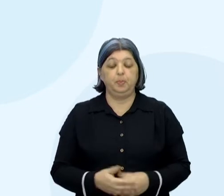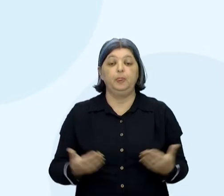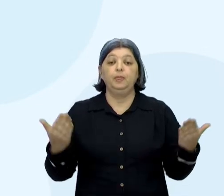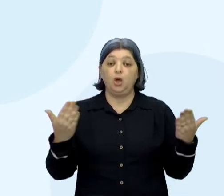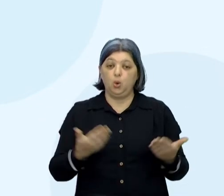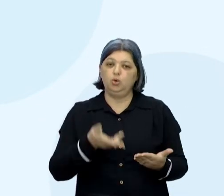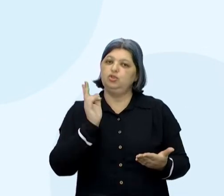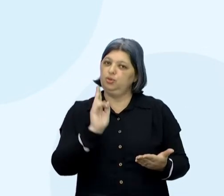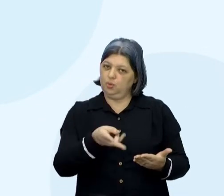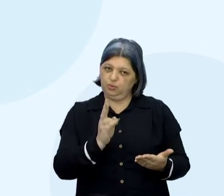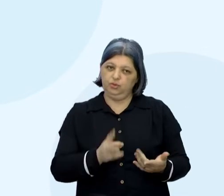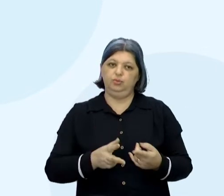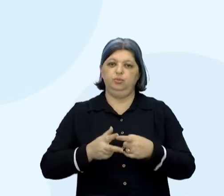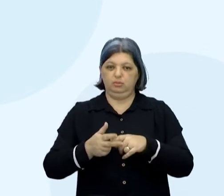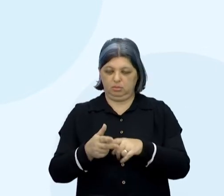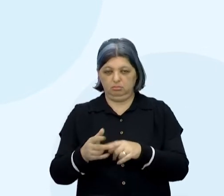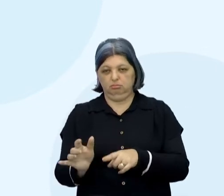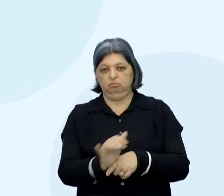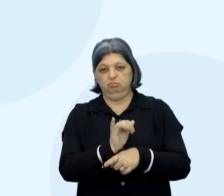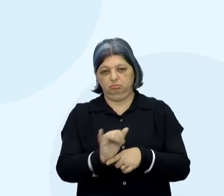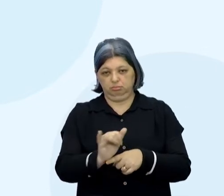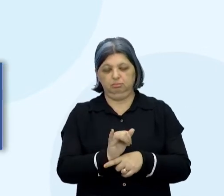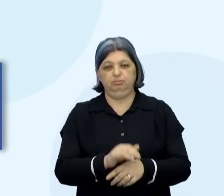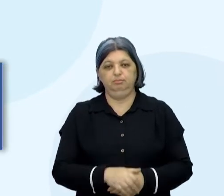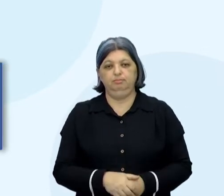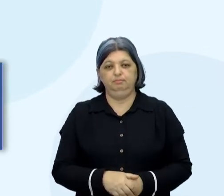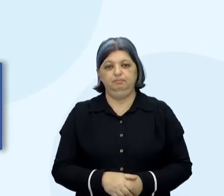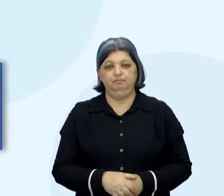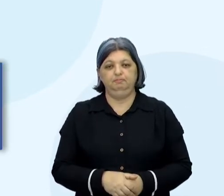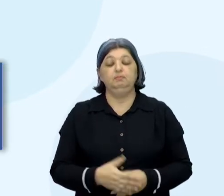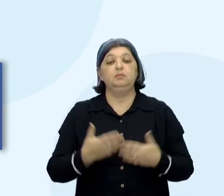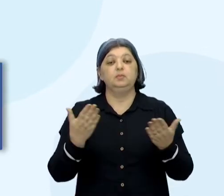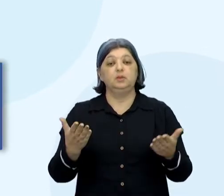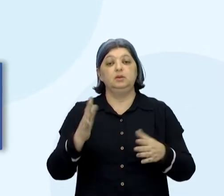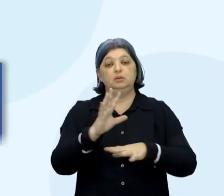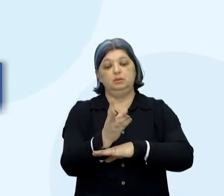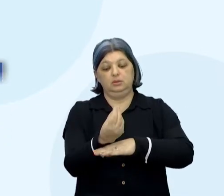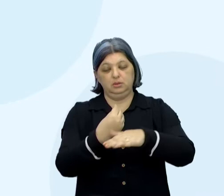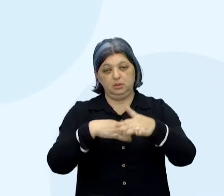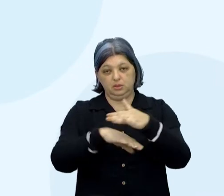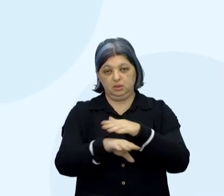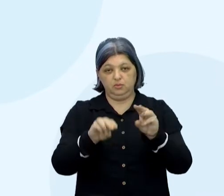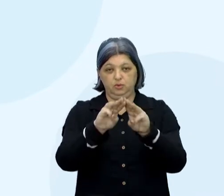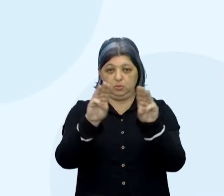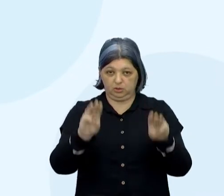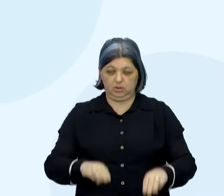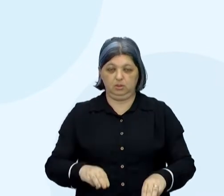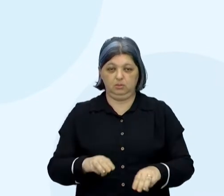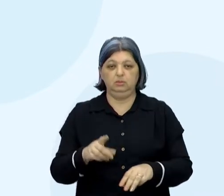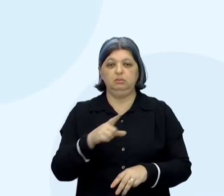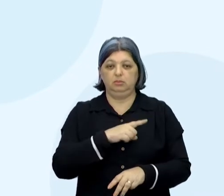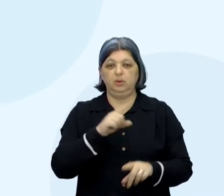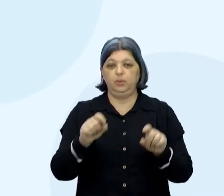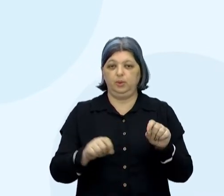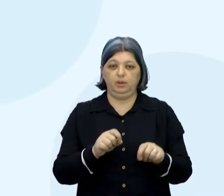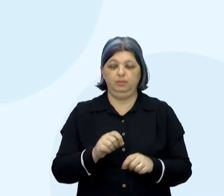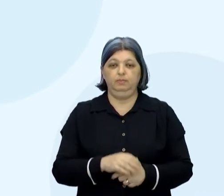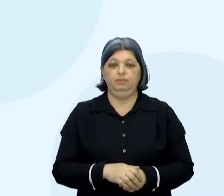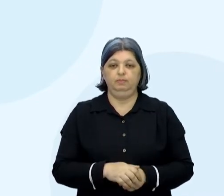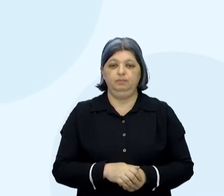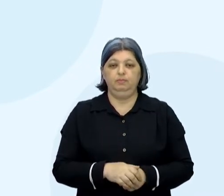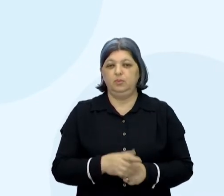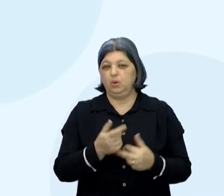por reformas e restauros, beleza? E com relação ao acervo do museu, aí sim são os itens